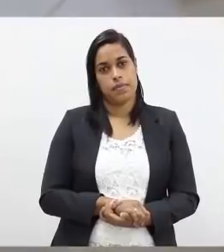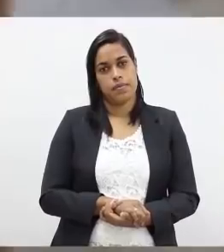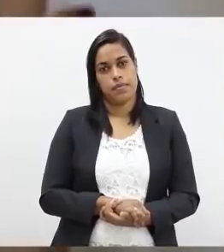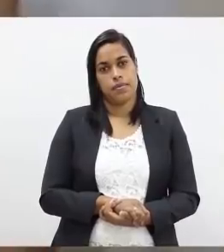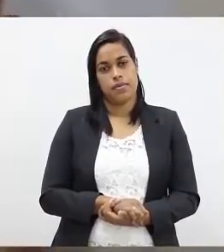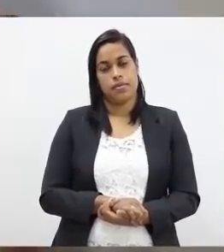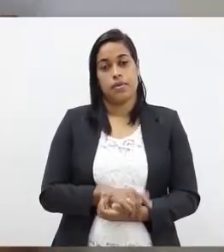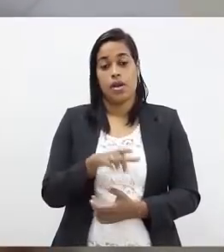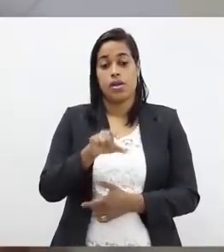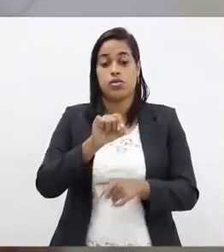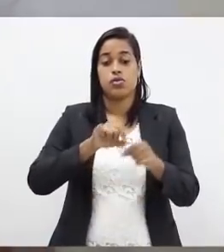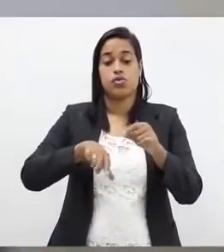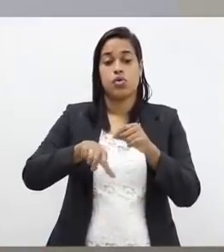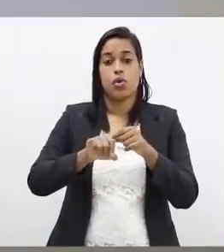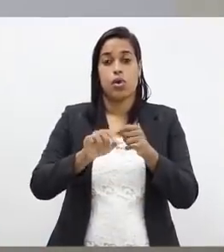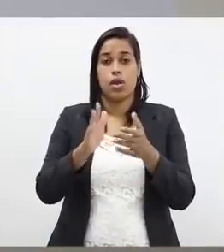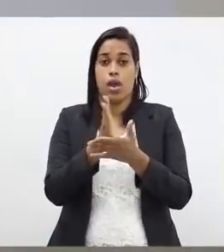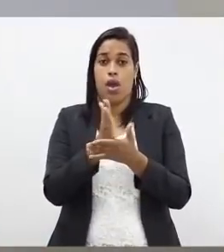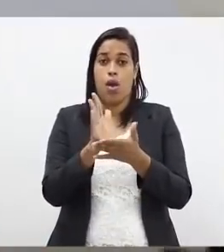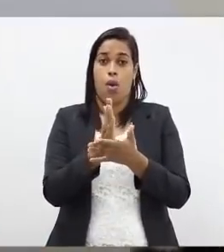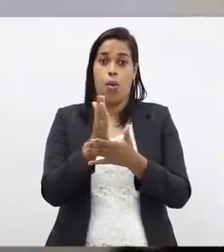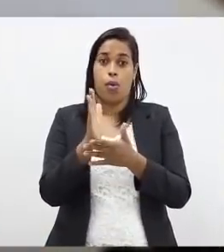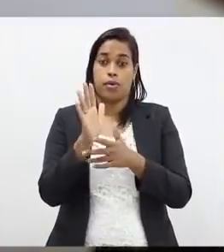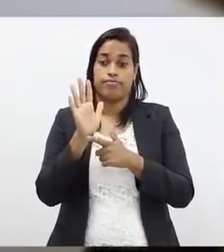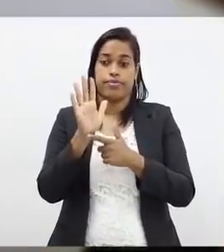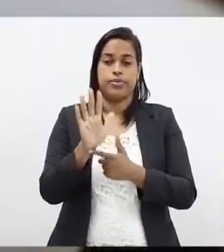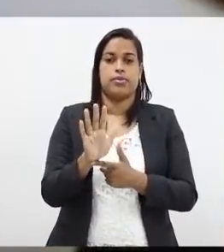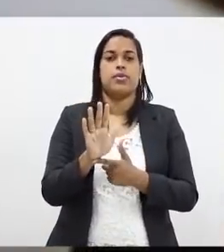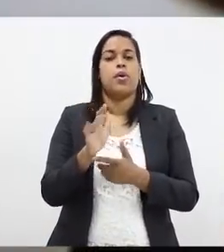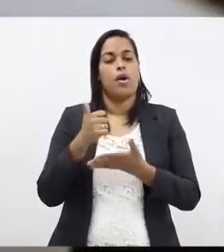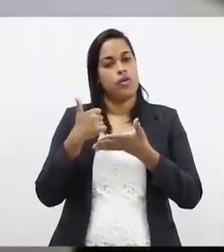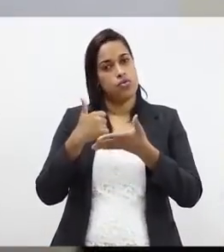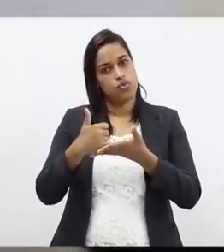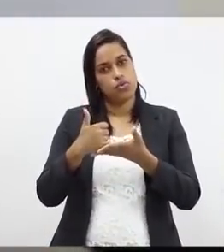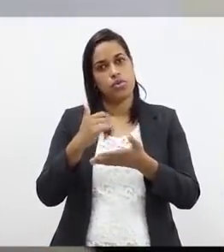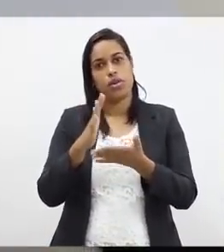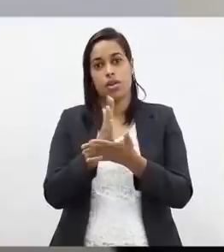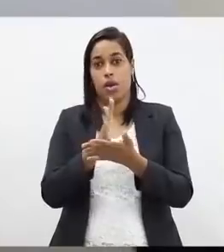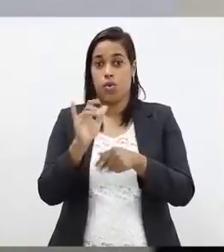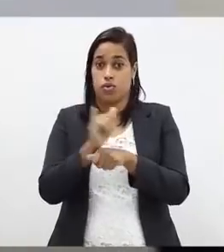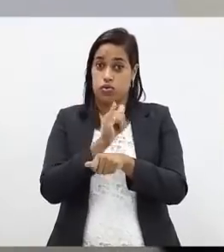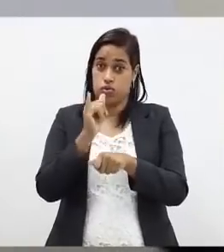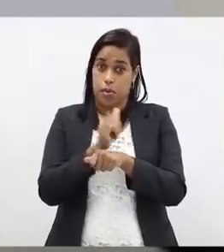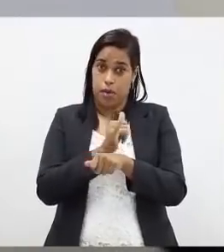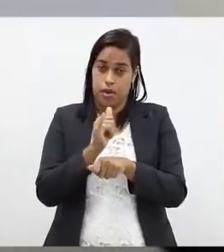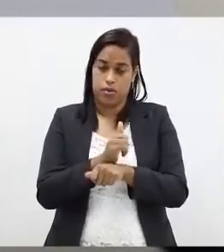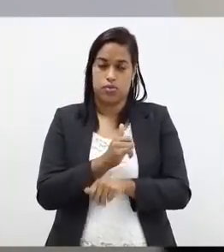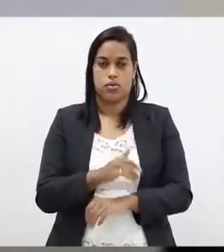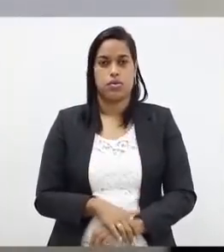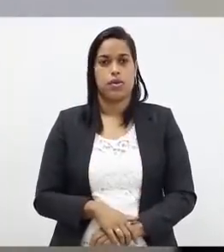E determinar as arestas visíveis, com o auxílio também dos instrumentos.